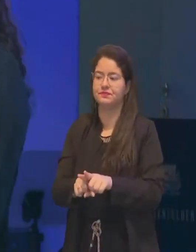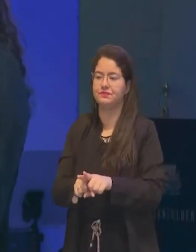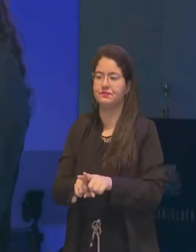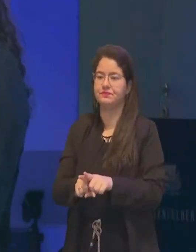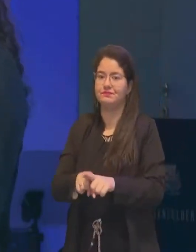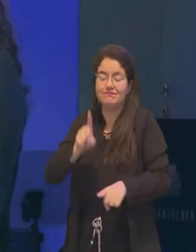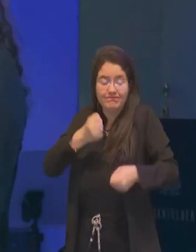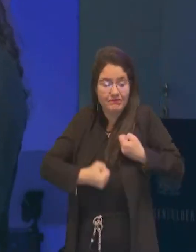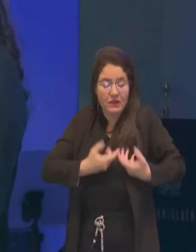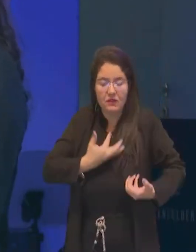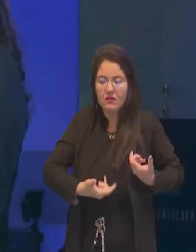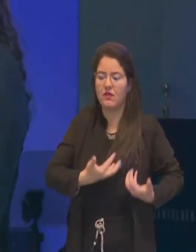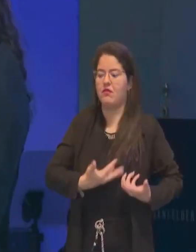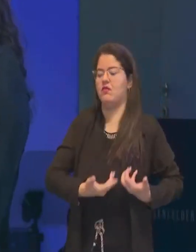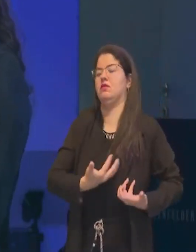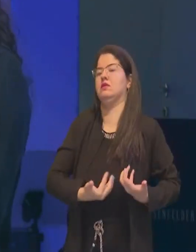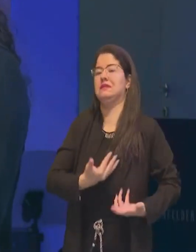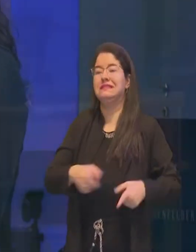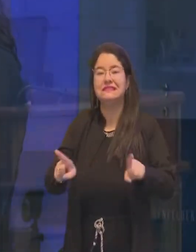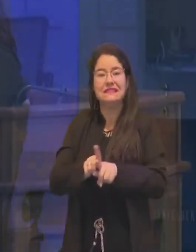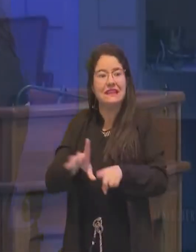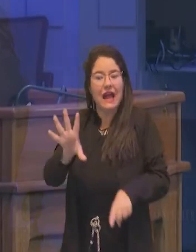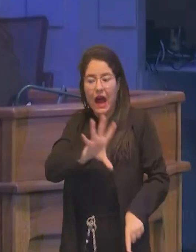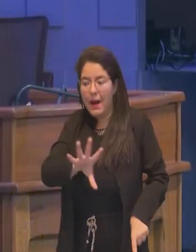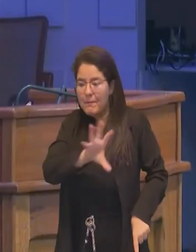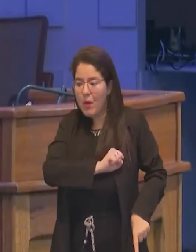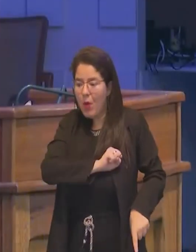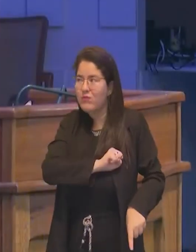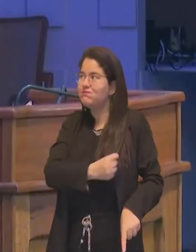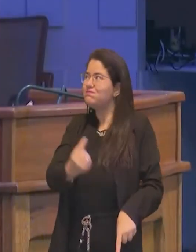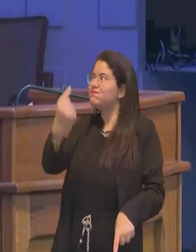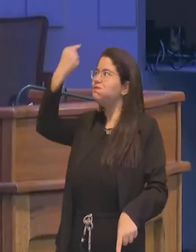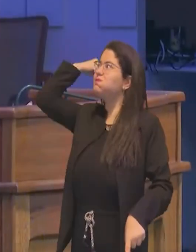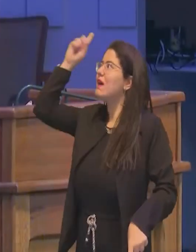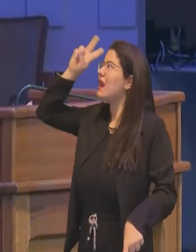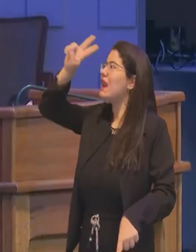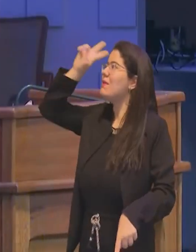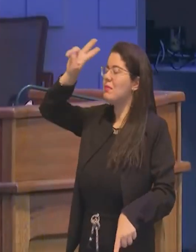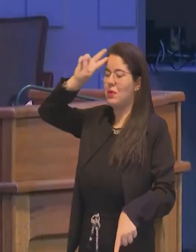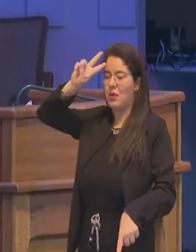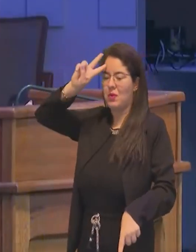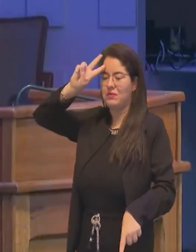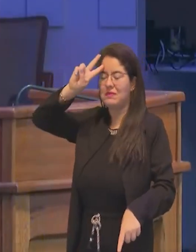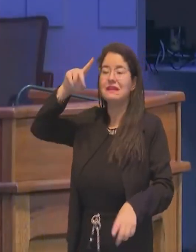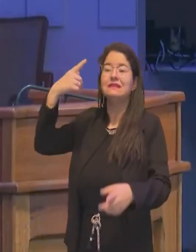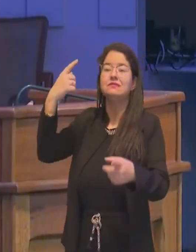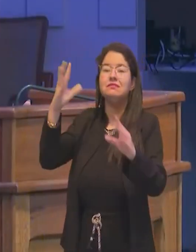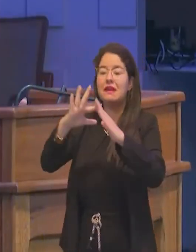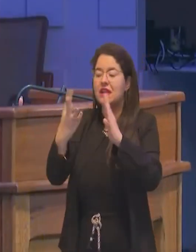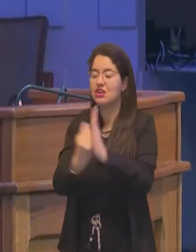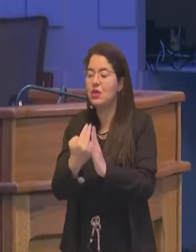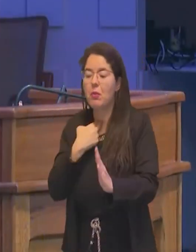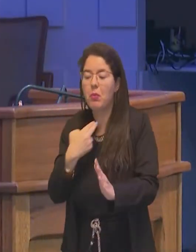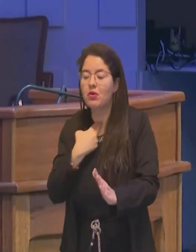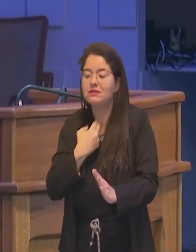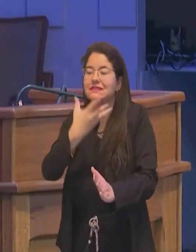um fervor, tem esse amor inicial. Uma igreja que não se esquece do porquê que ela está aqui. A igreja que